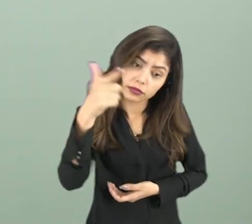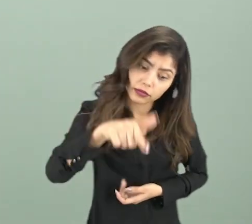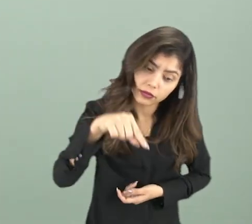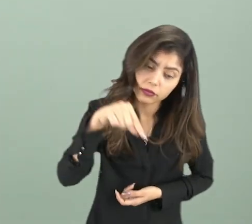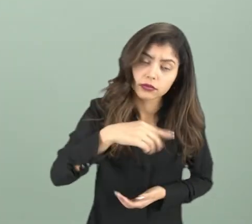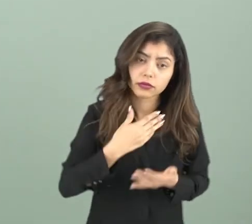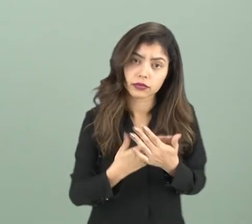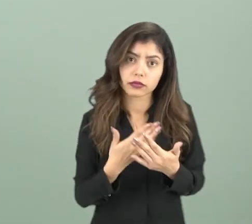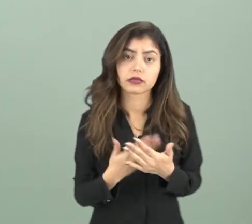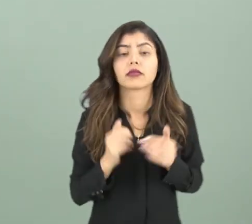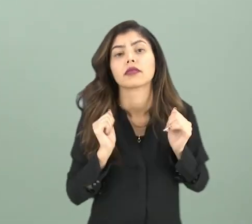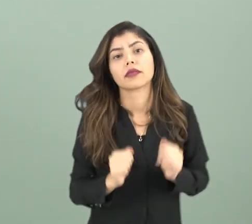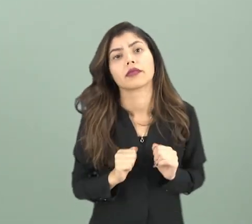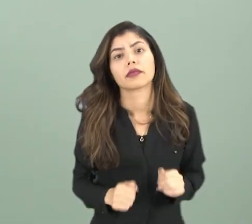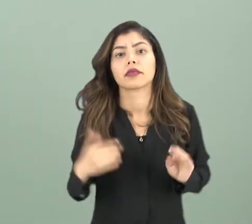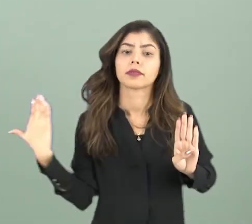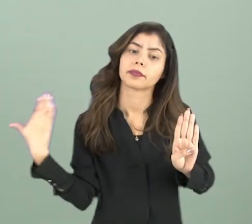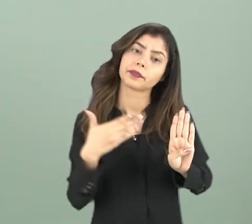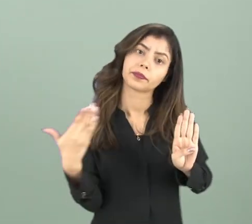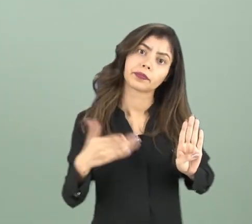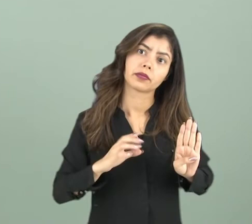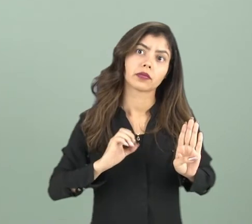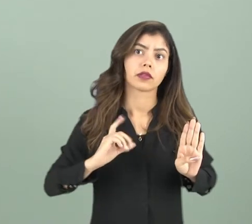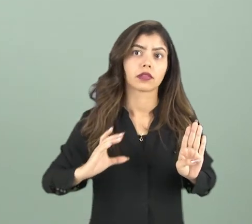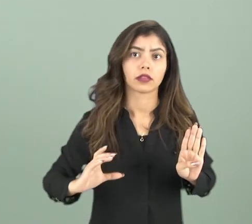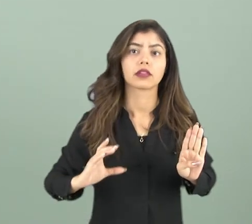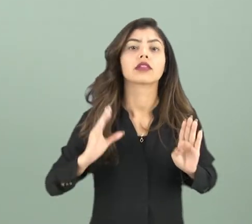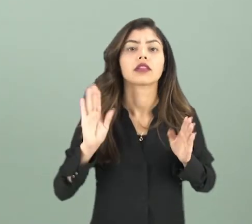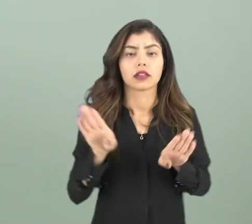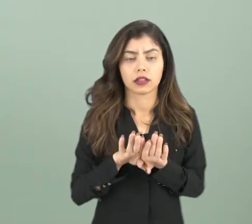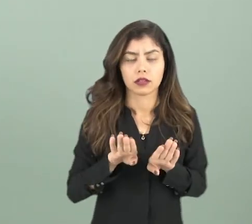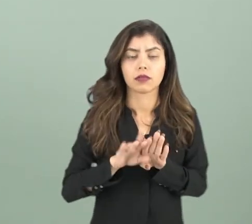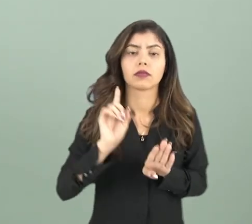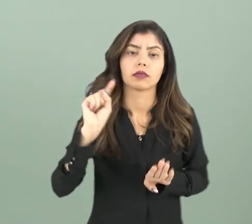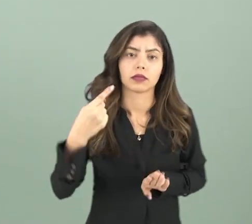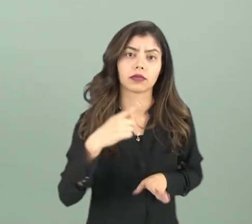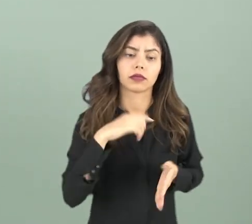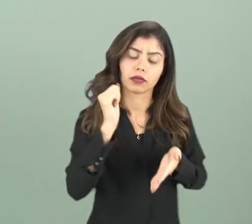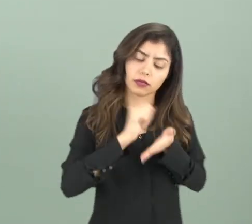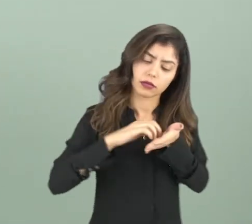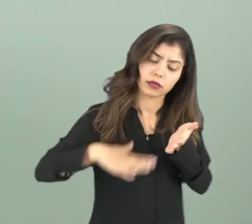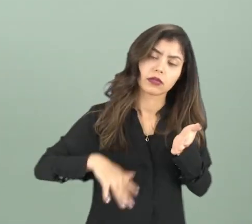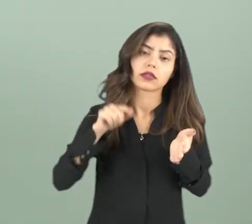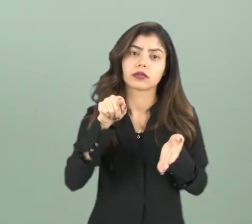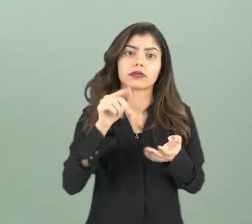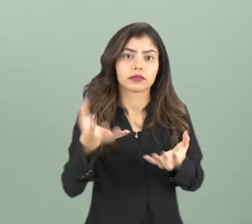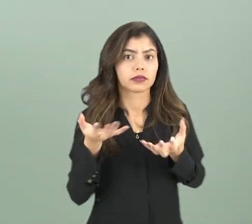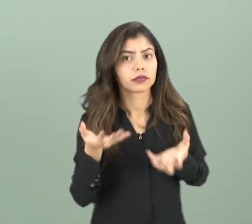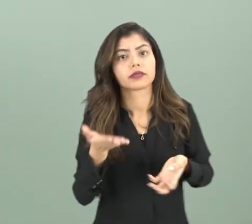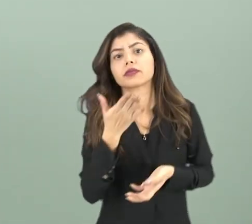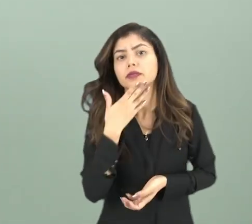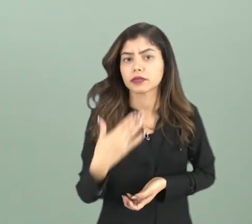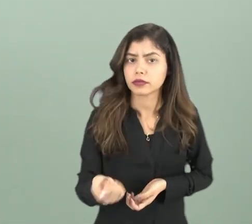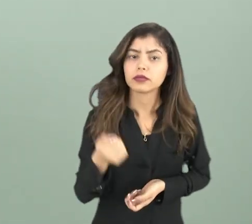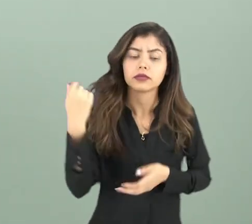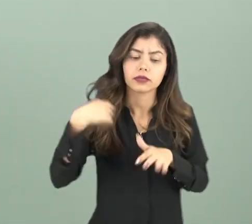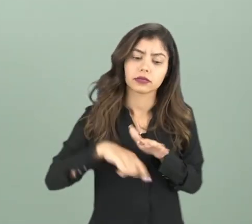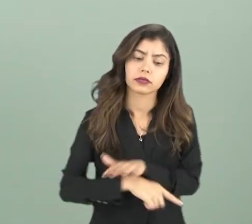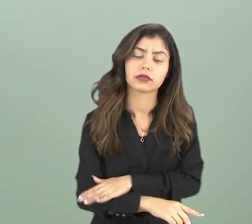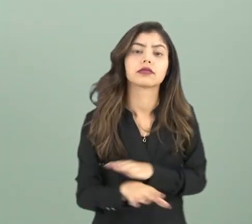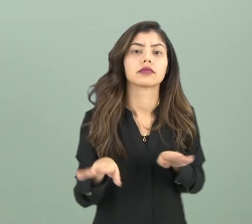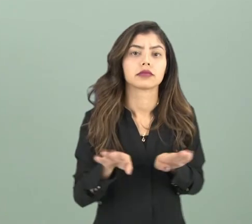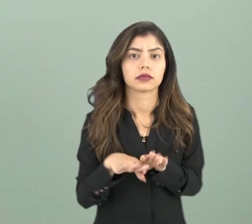essa aula, você pode acessar a plataforma Edu, que lá também eu deixei atividades se você quiser ainda melhorar e